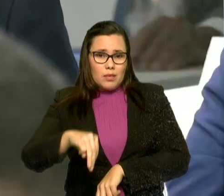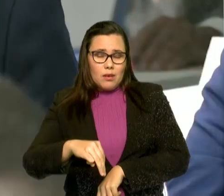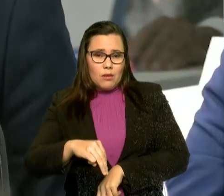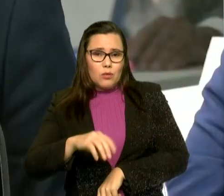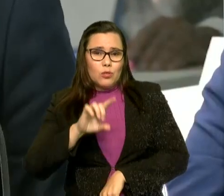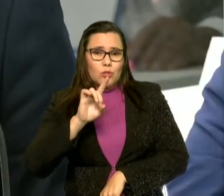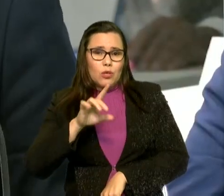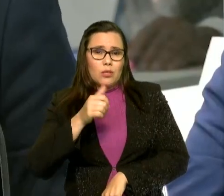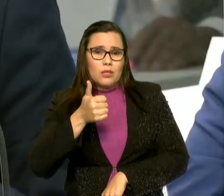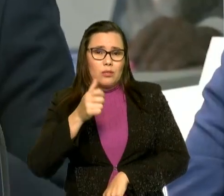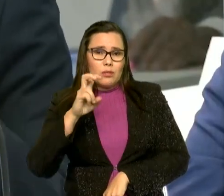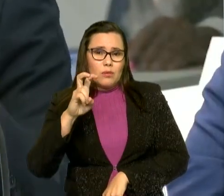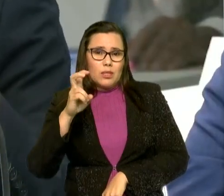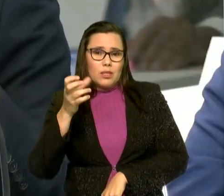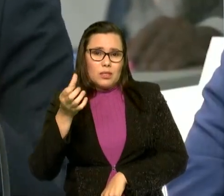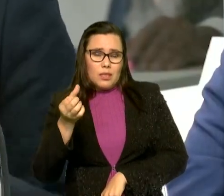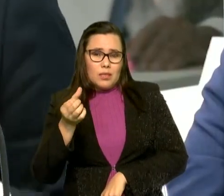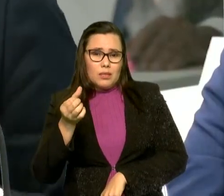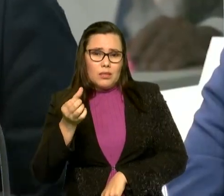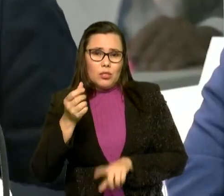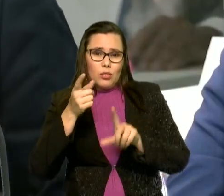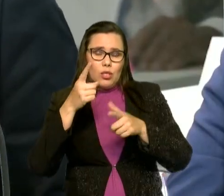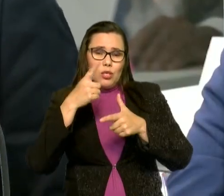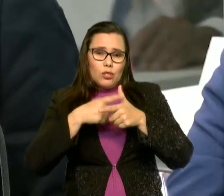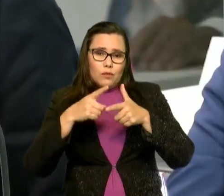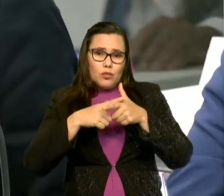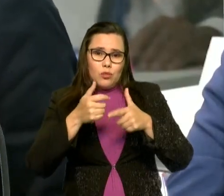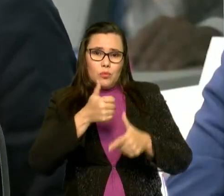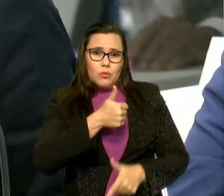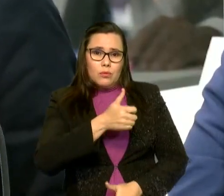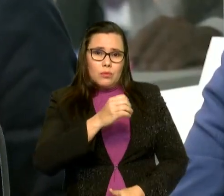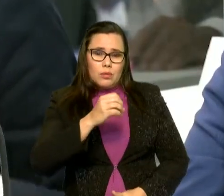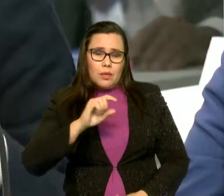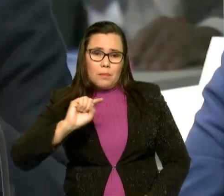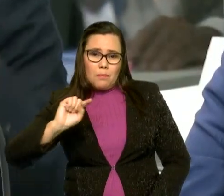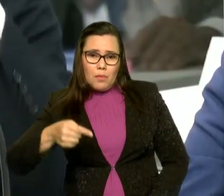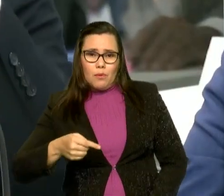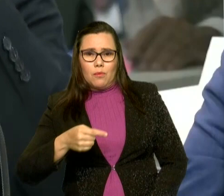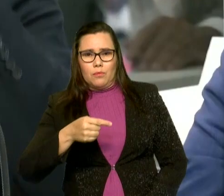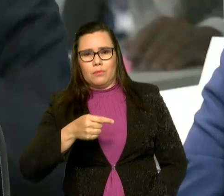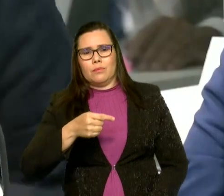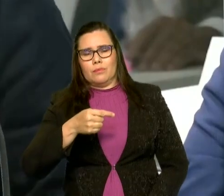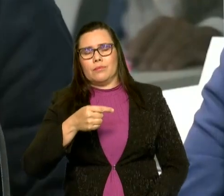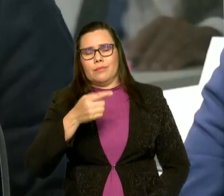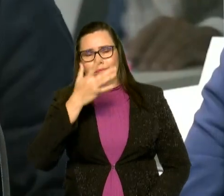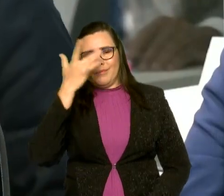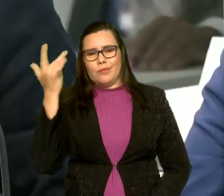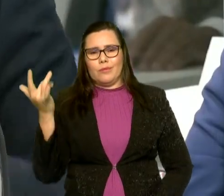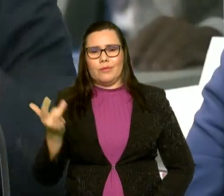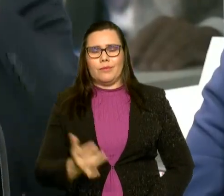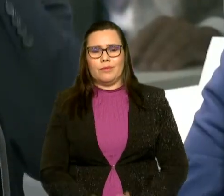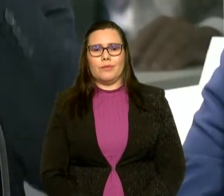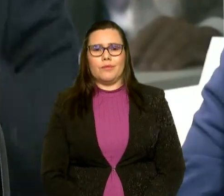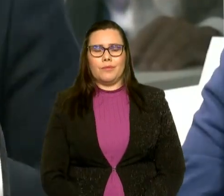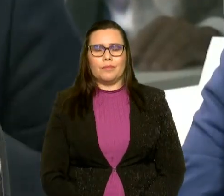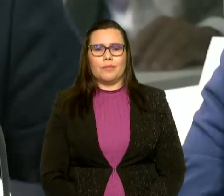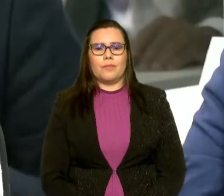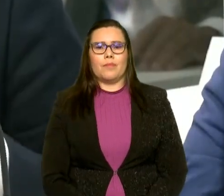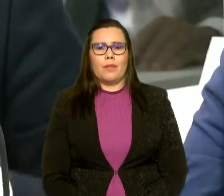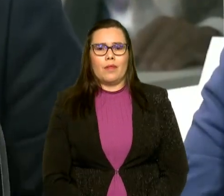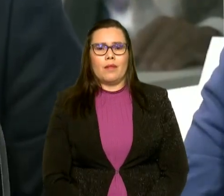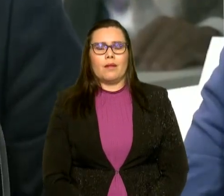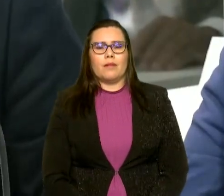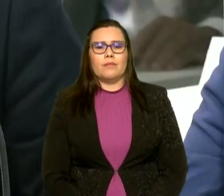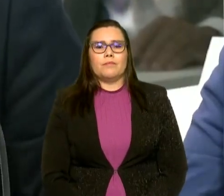disso. E isso não é uma vitória minha. O que eu quero, na verdade, é só agradecer. Agradecer a cada